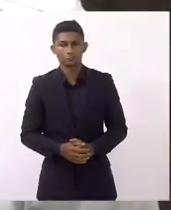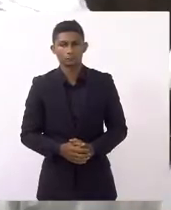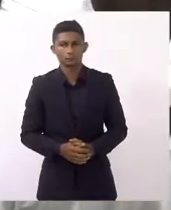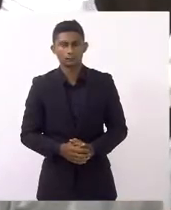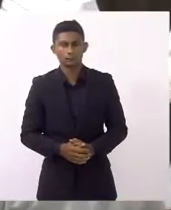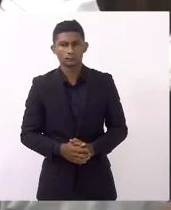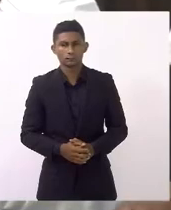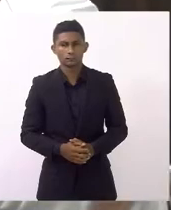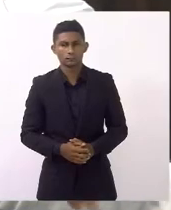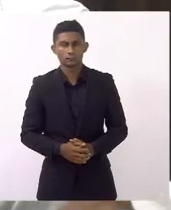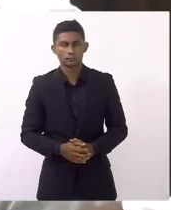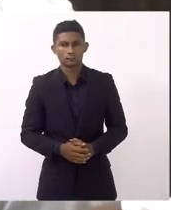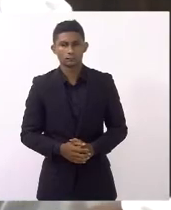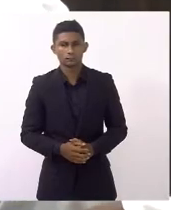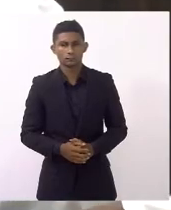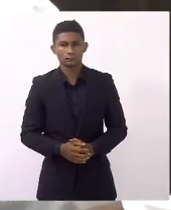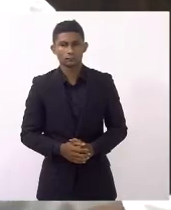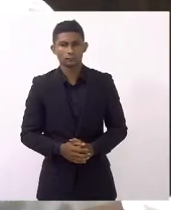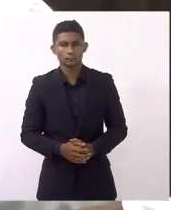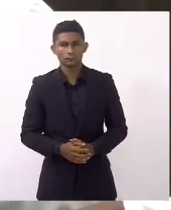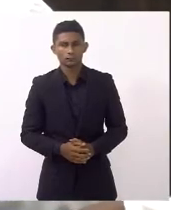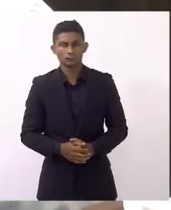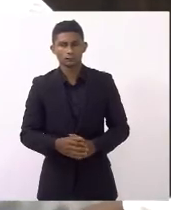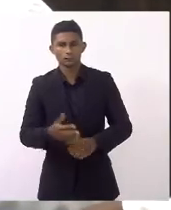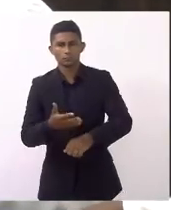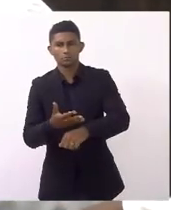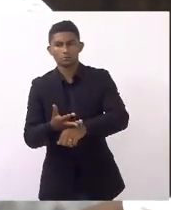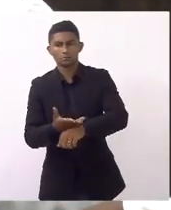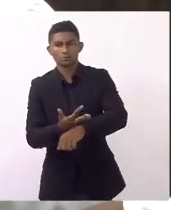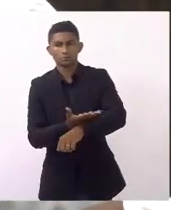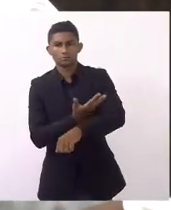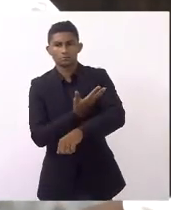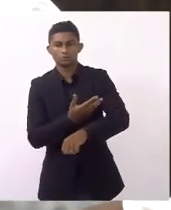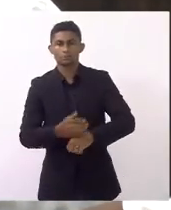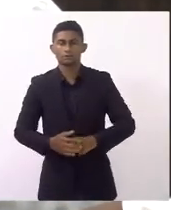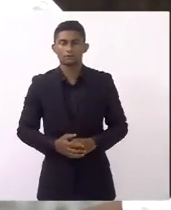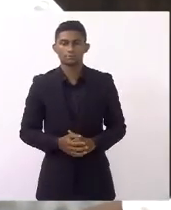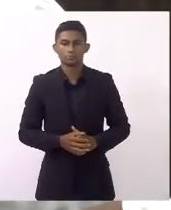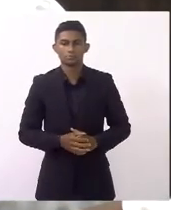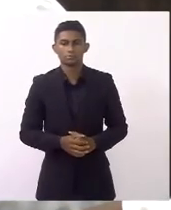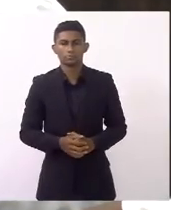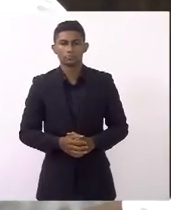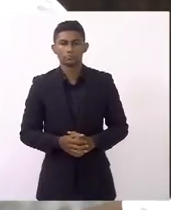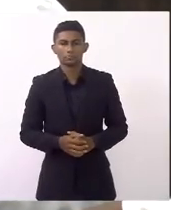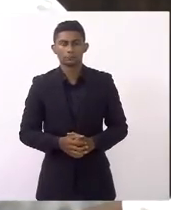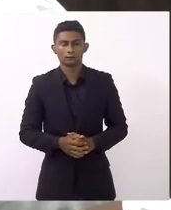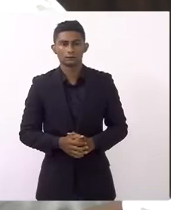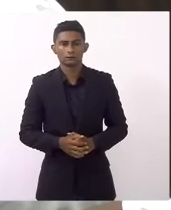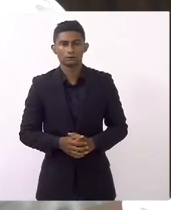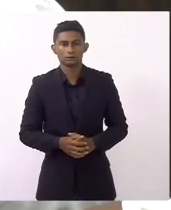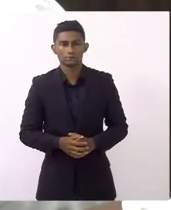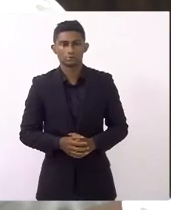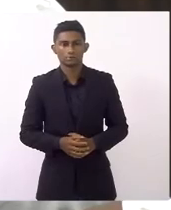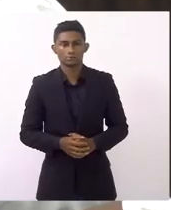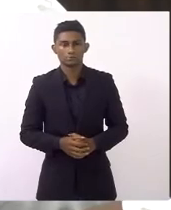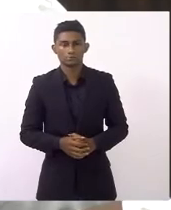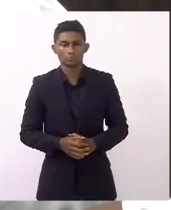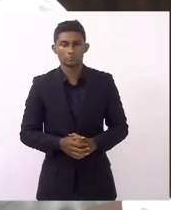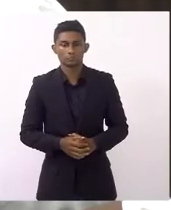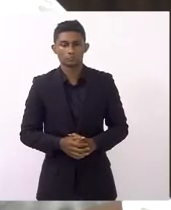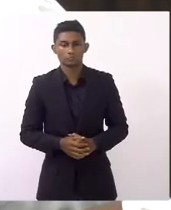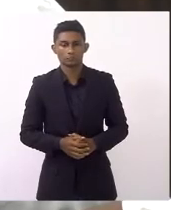e a emoção a a nossa